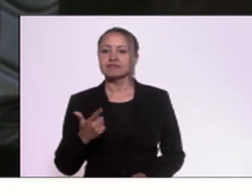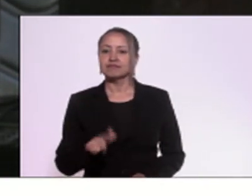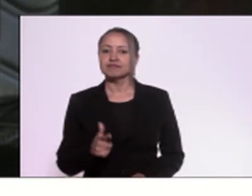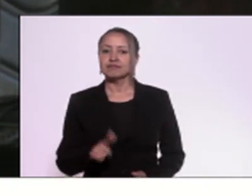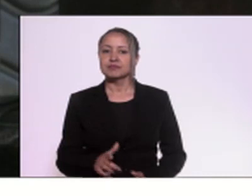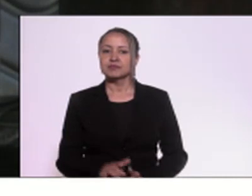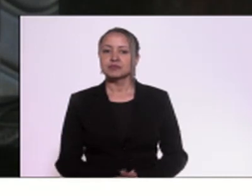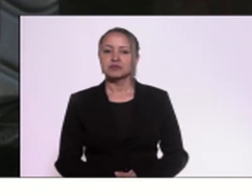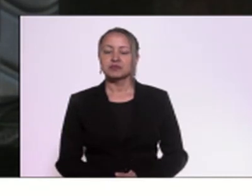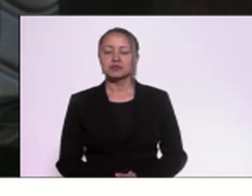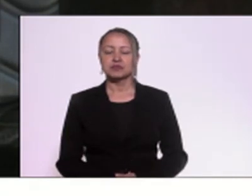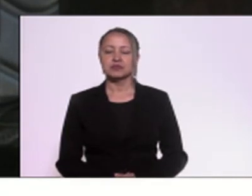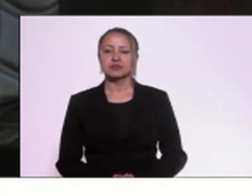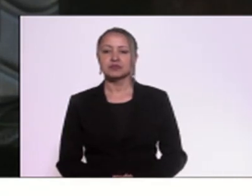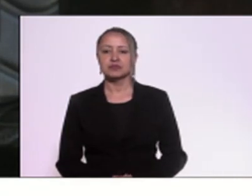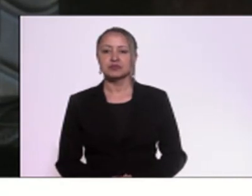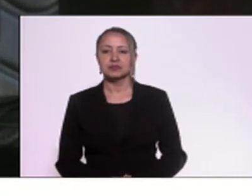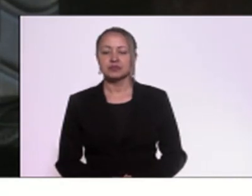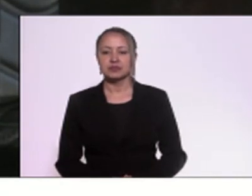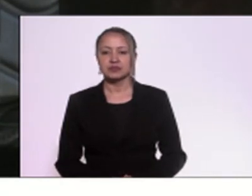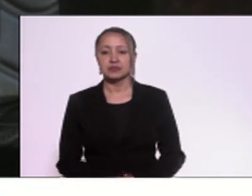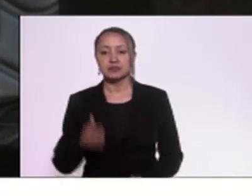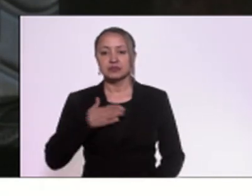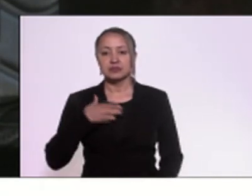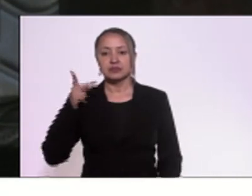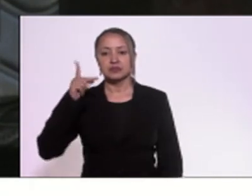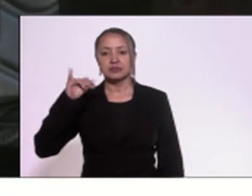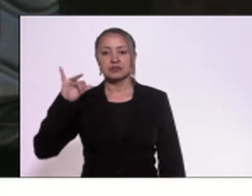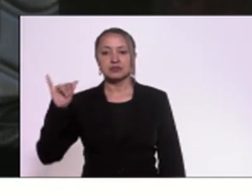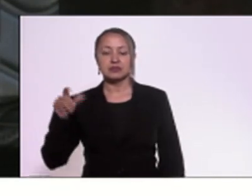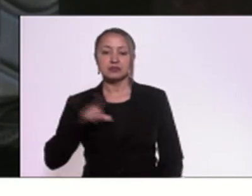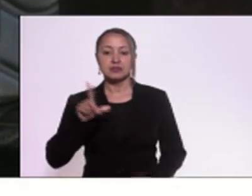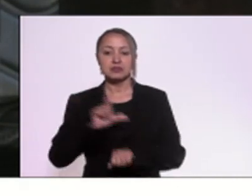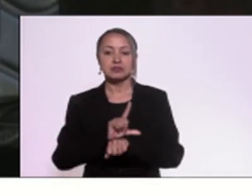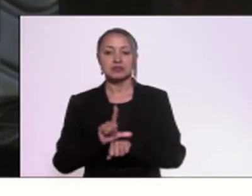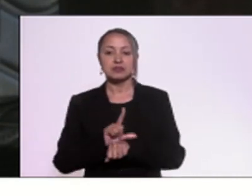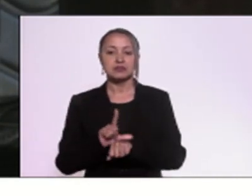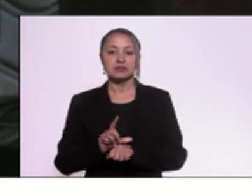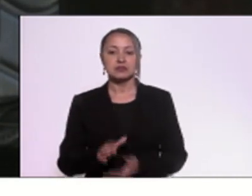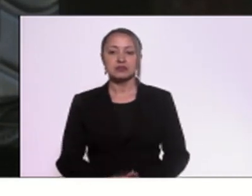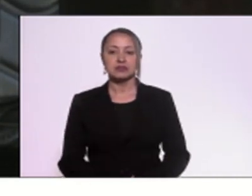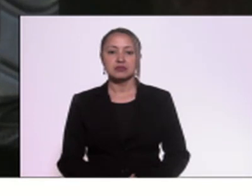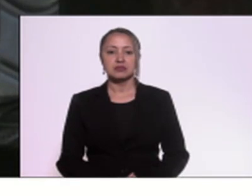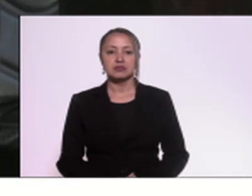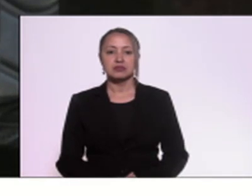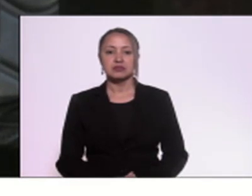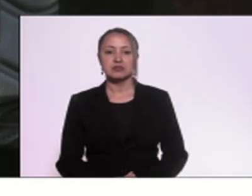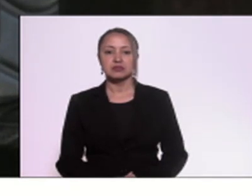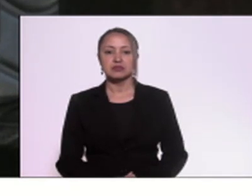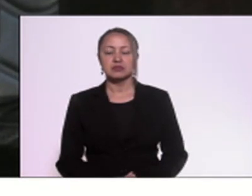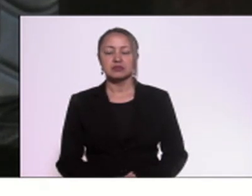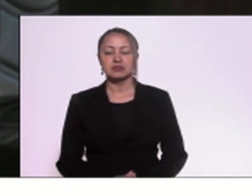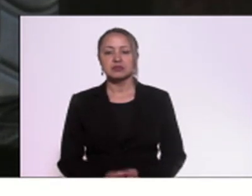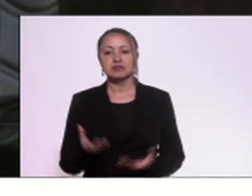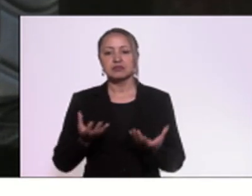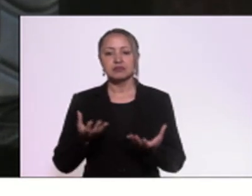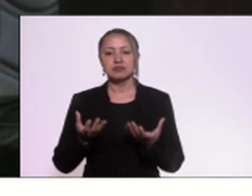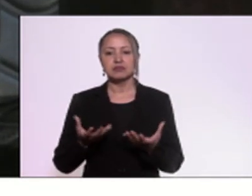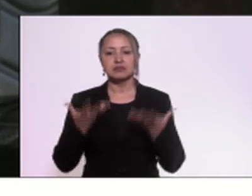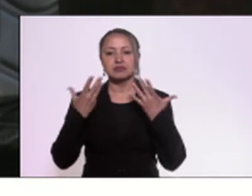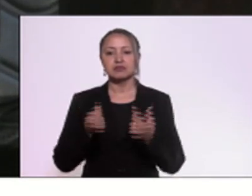Agradecer, ele não está presente, mas agradecer também ao deputado André Siciliano, presidente dessa casa, que